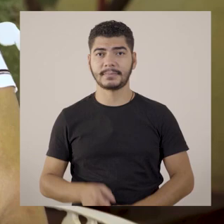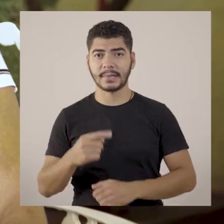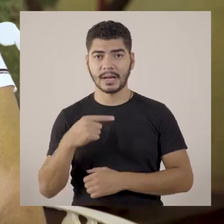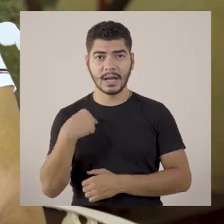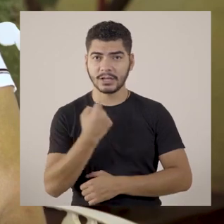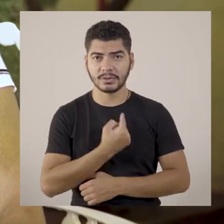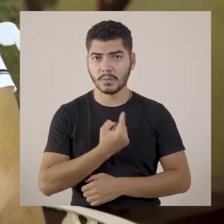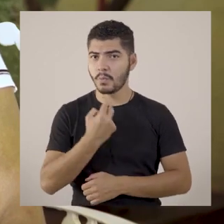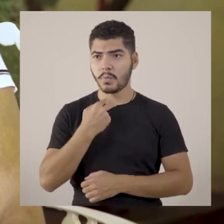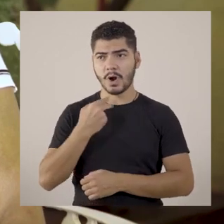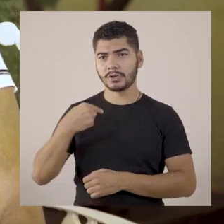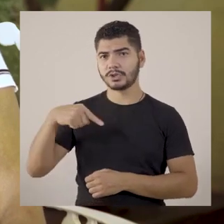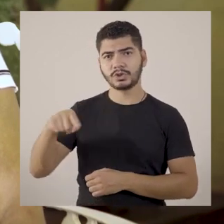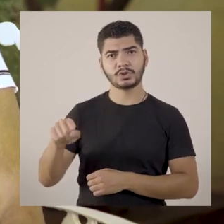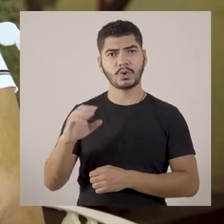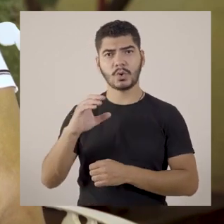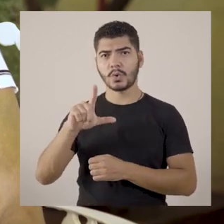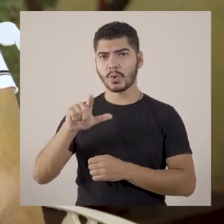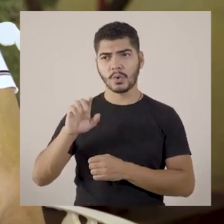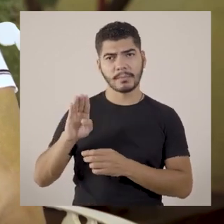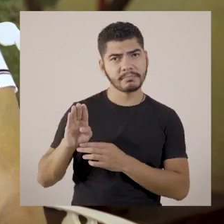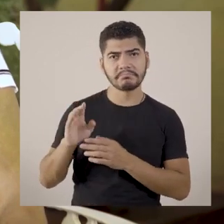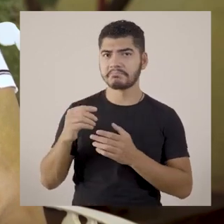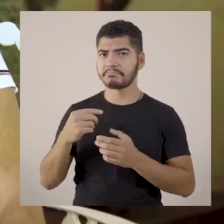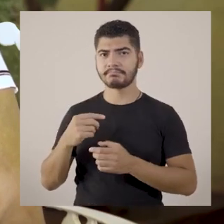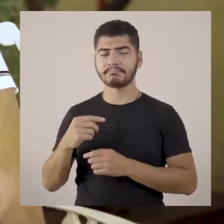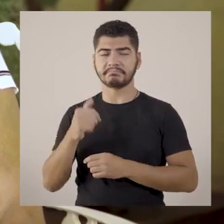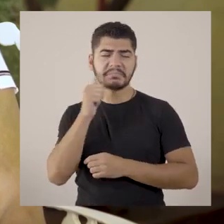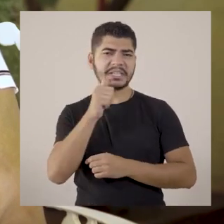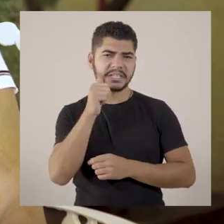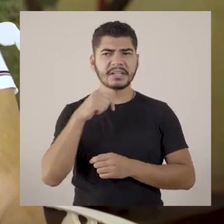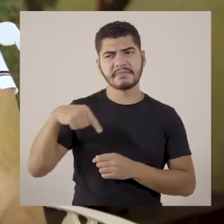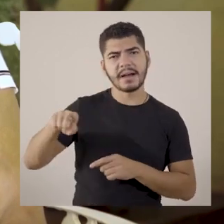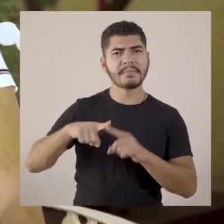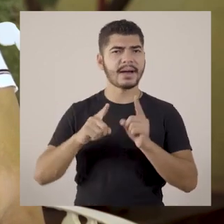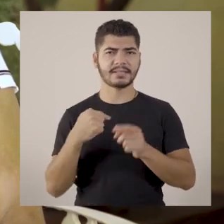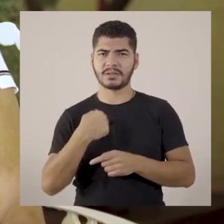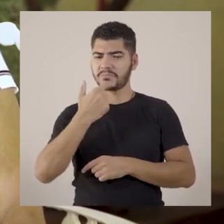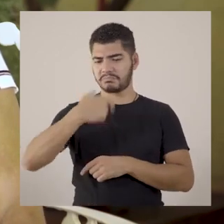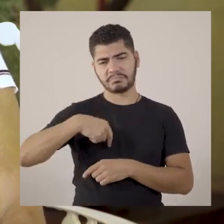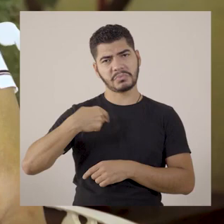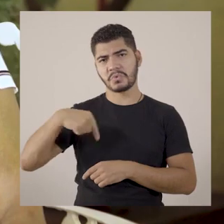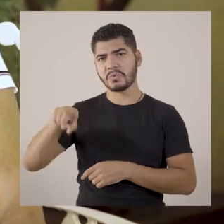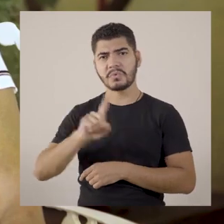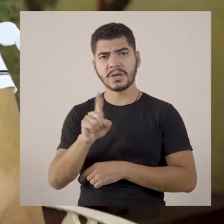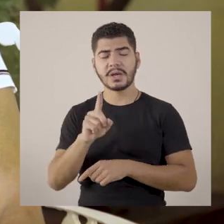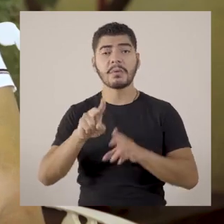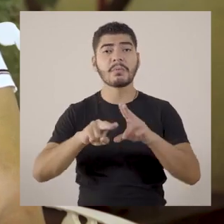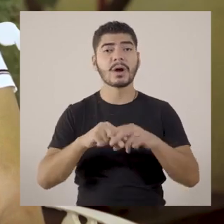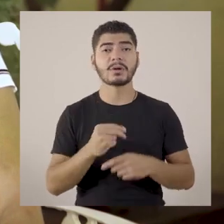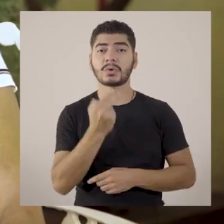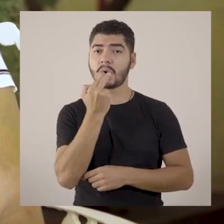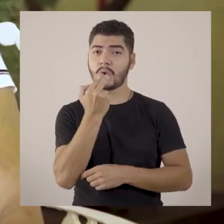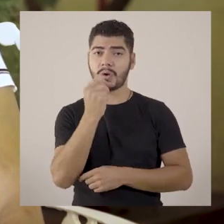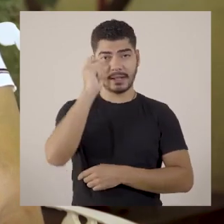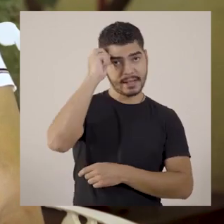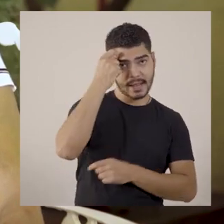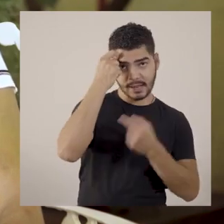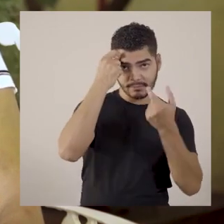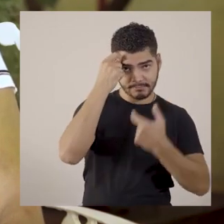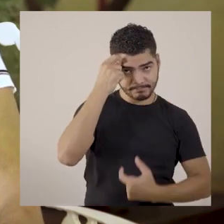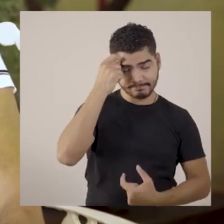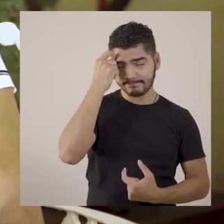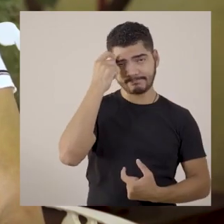A gente não podia ir no clube. As meninas até iam, mas eu não ia, porque por causa da cor, né? Porque se é